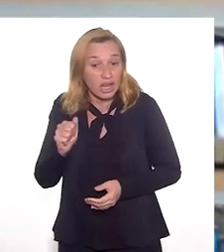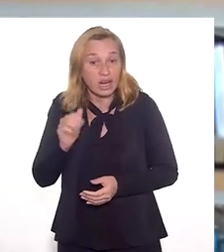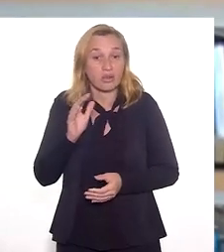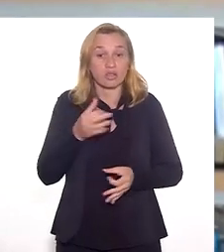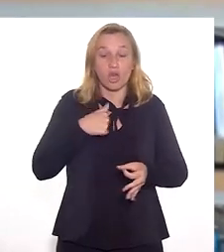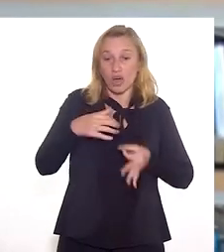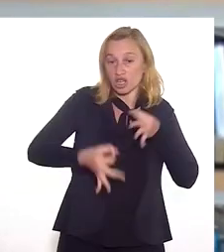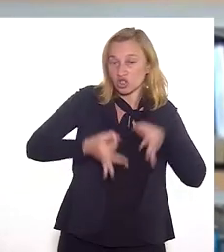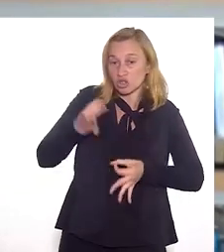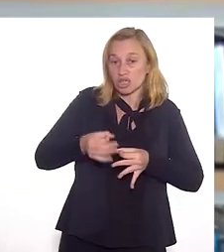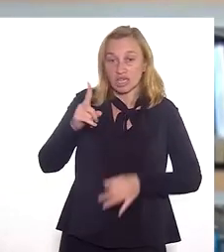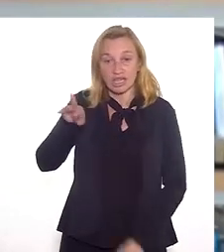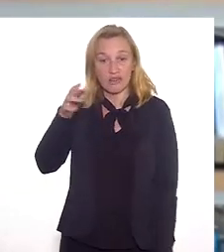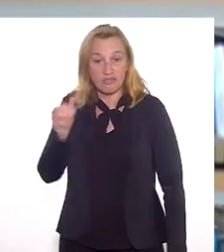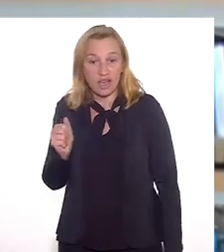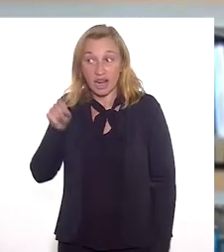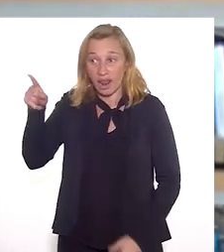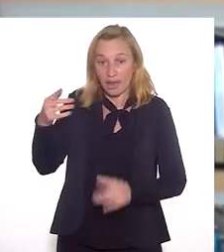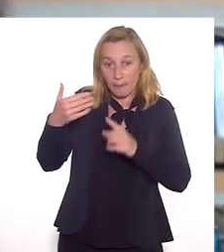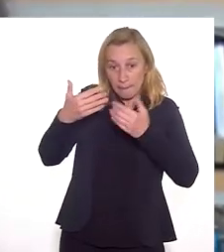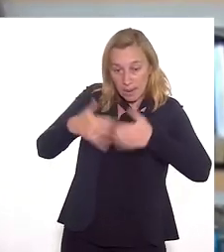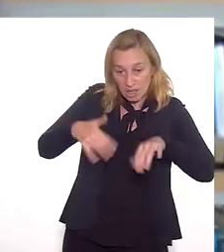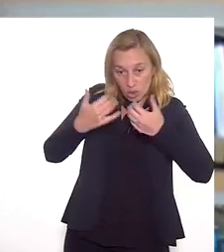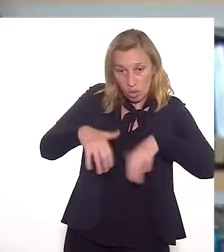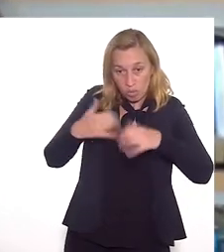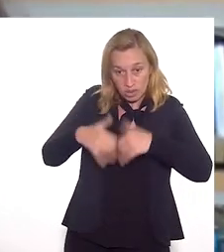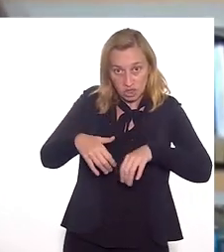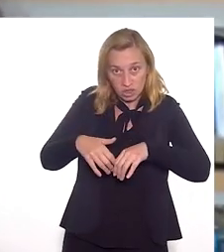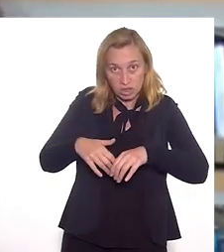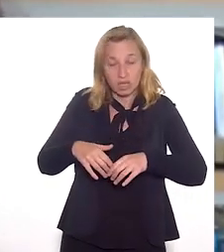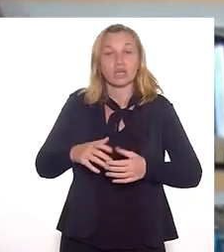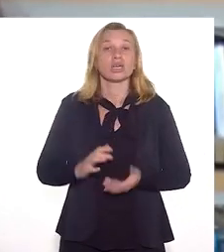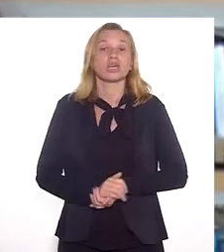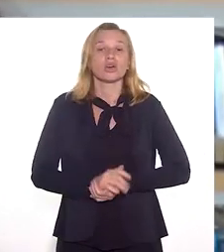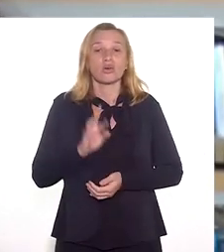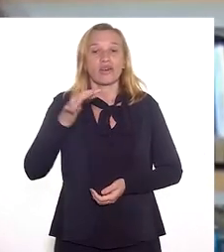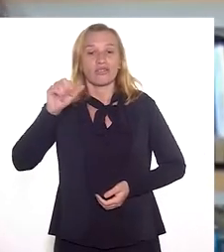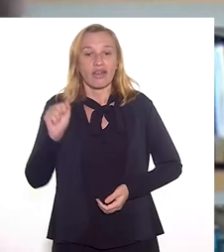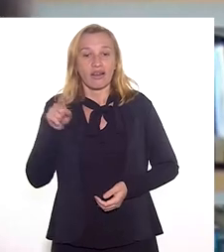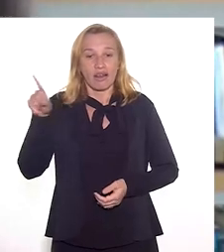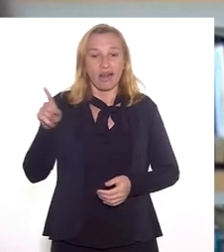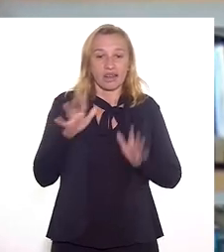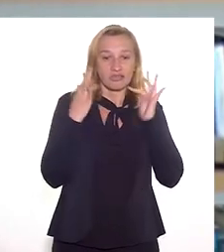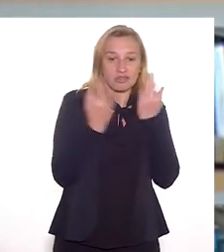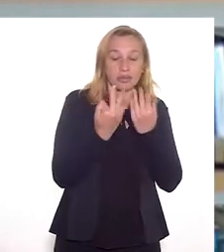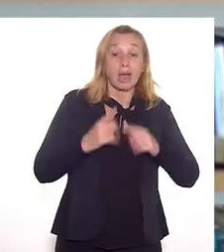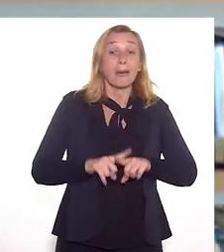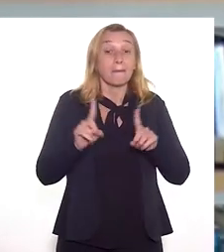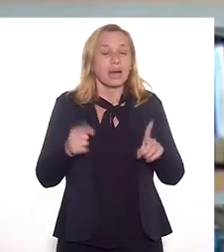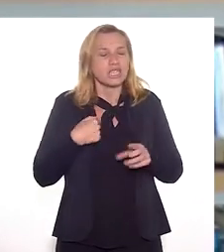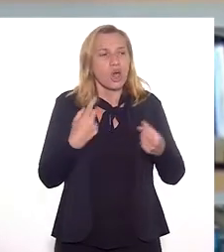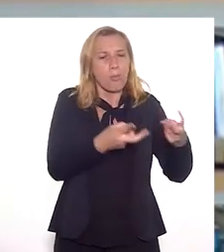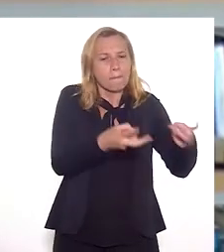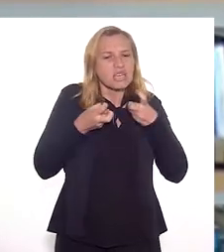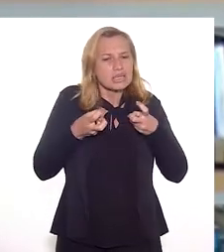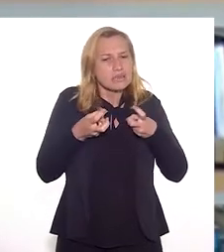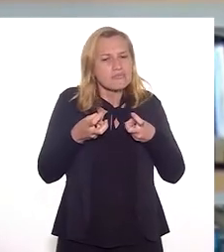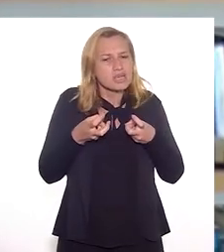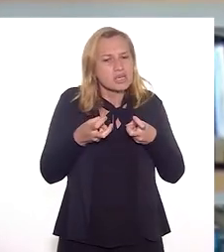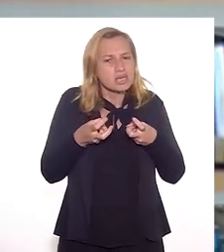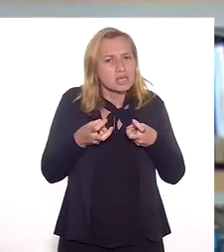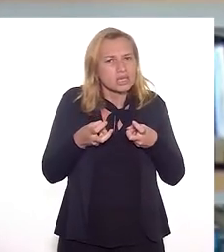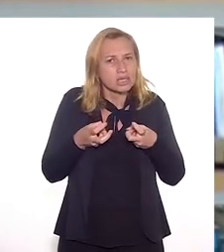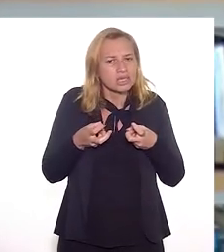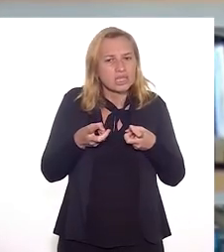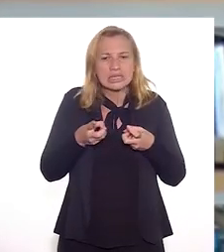quando eu era juíza na vara de família em Petrópolis, que a competência para curatelas era de família. Mas eu